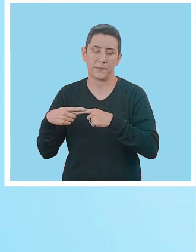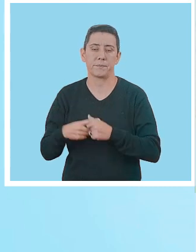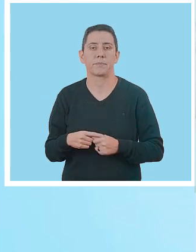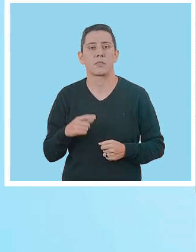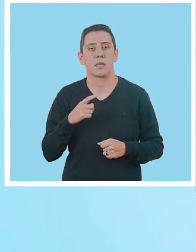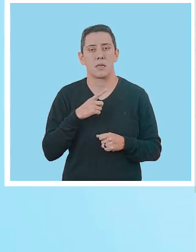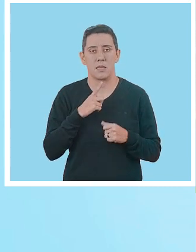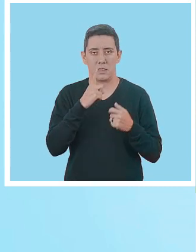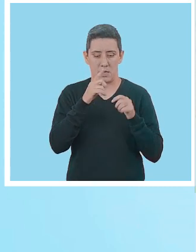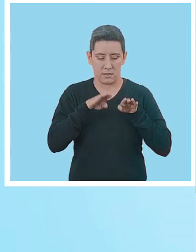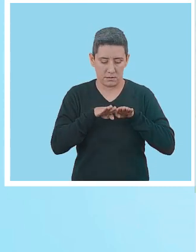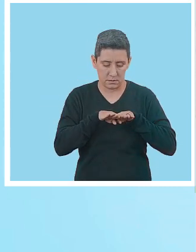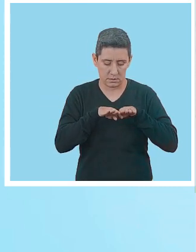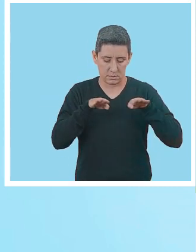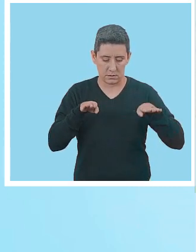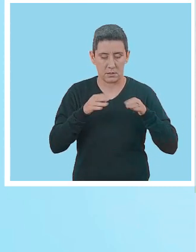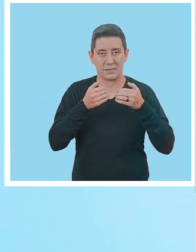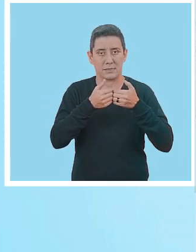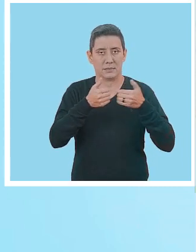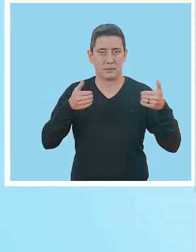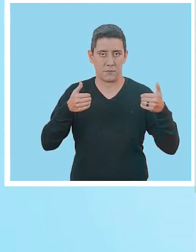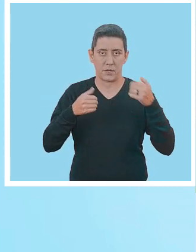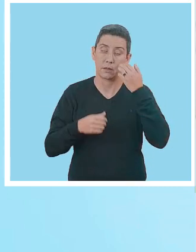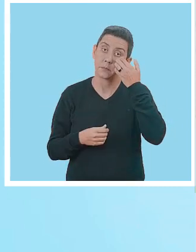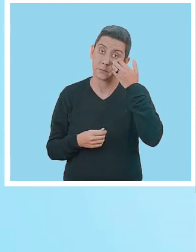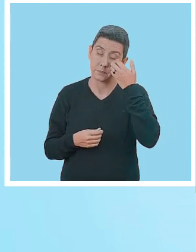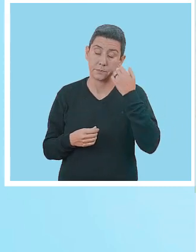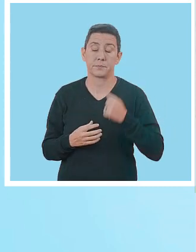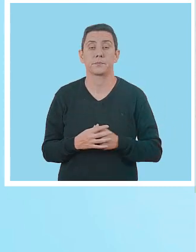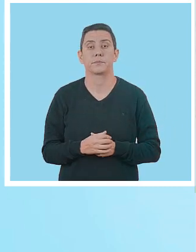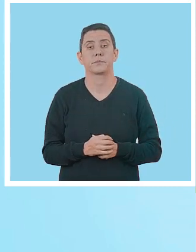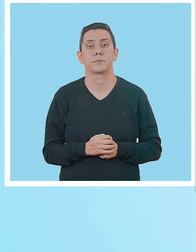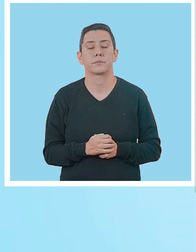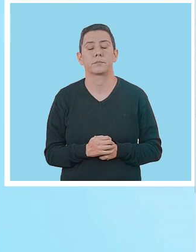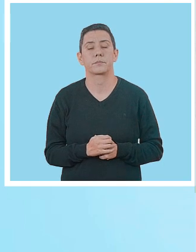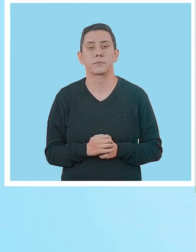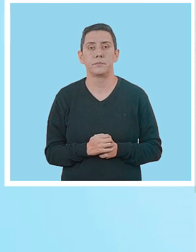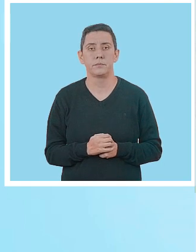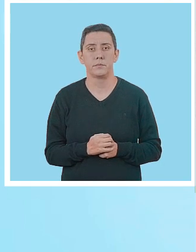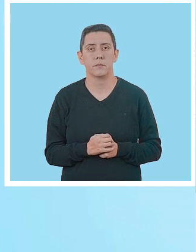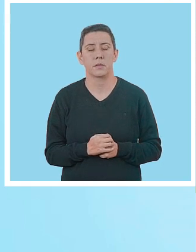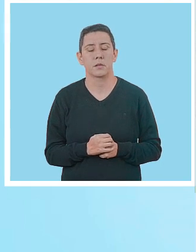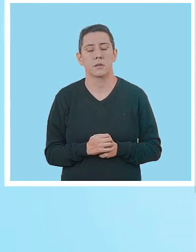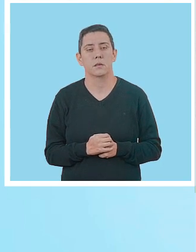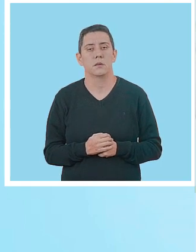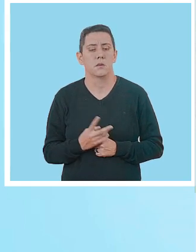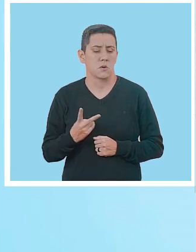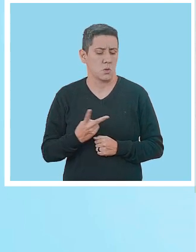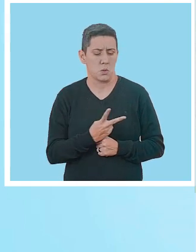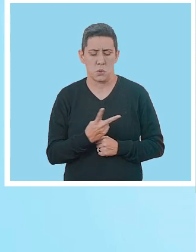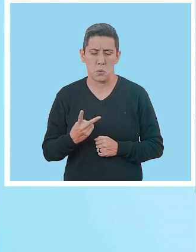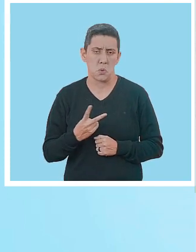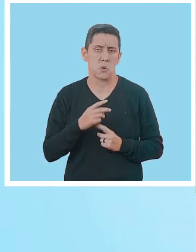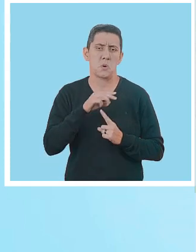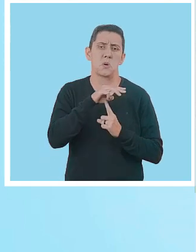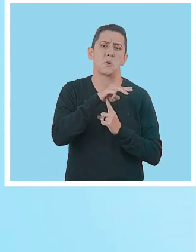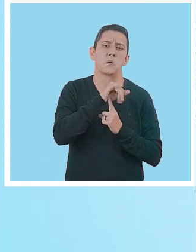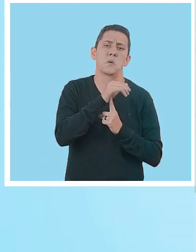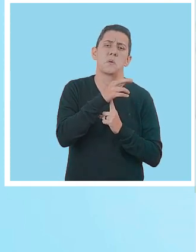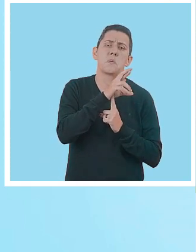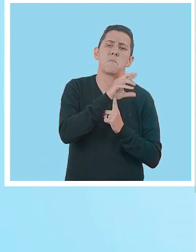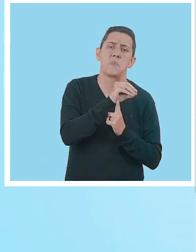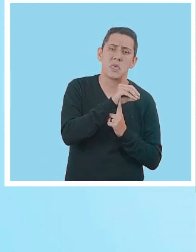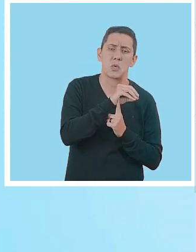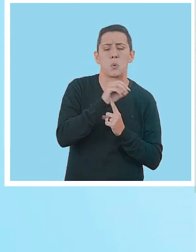divisão entre geração distribuída e bom entre elas né seja a microgeração ou